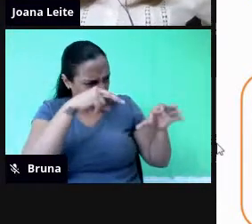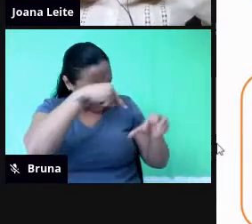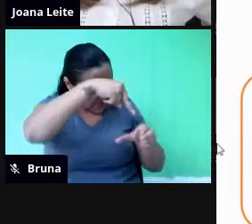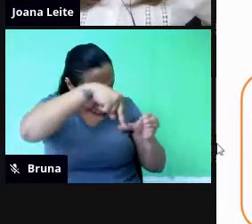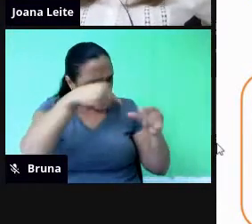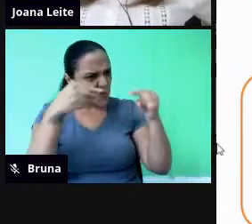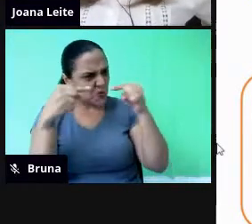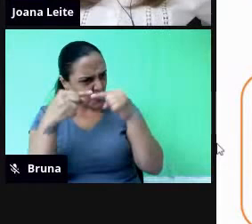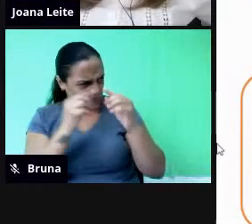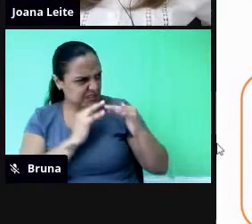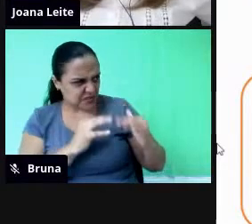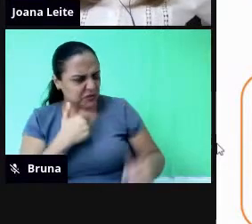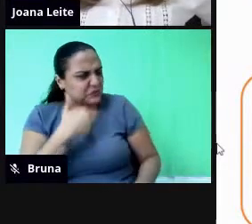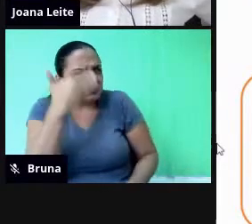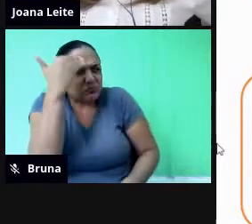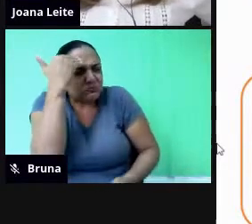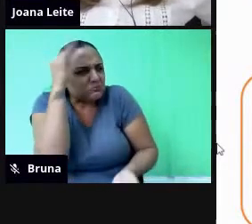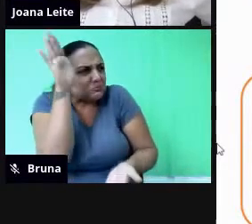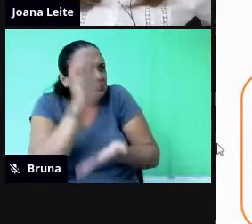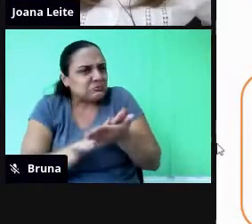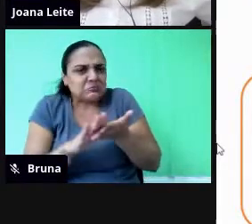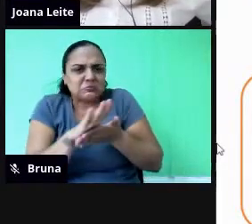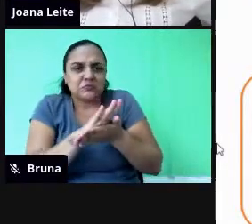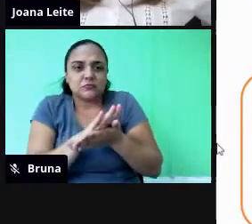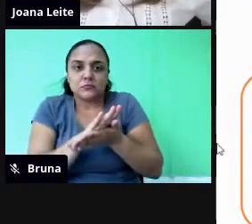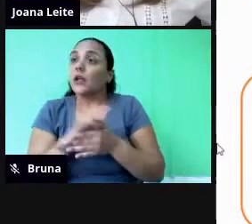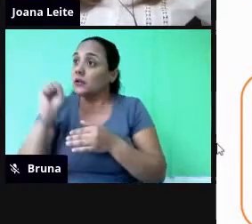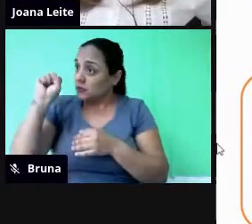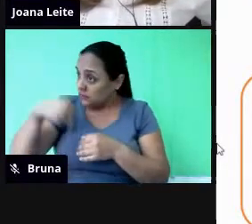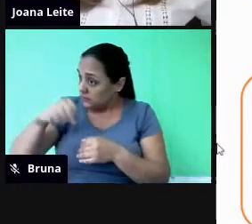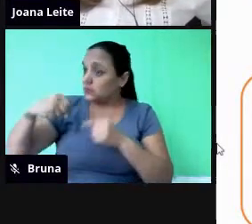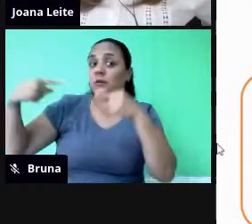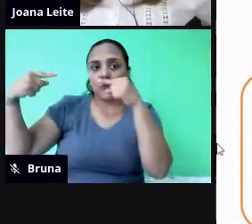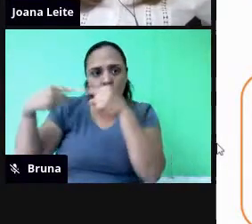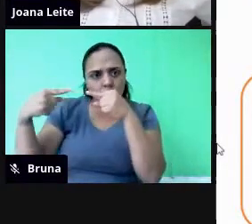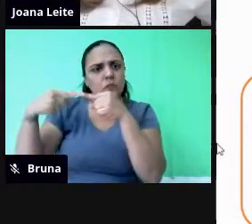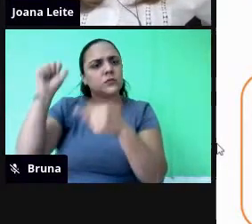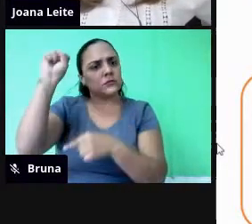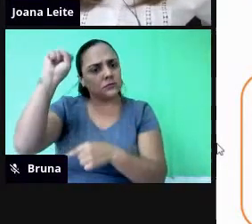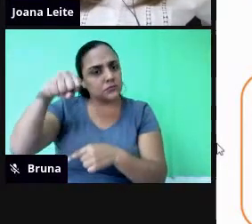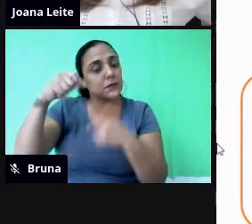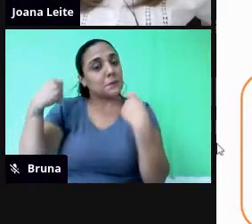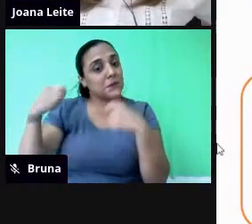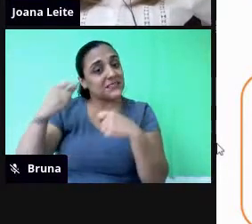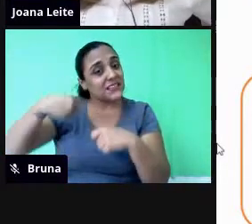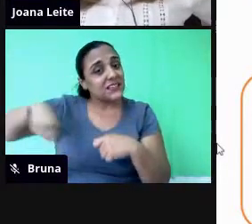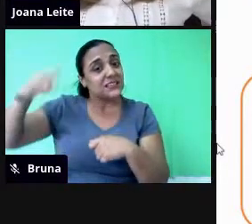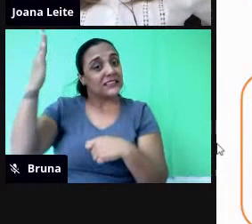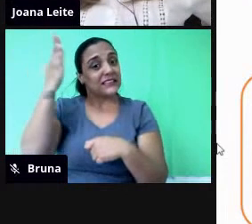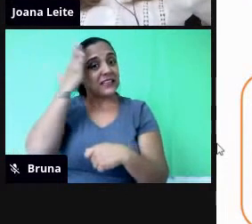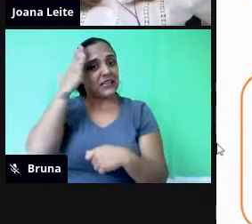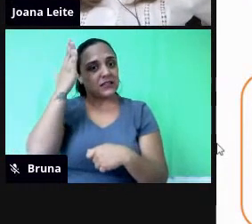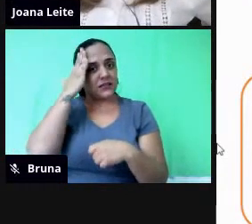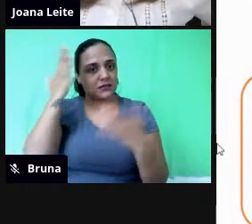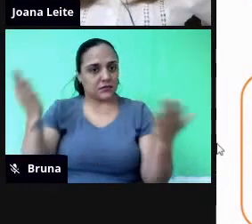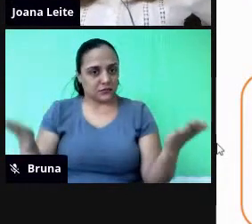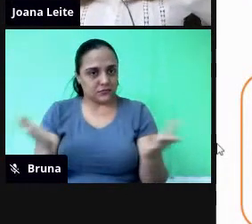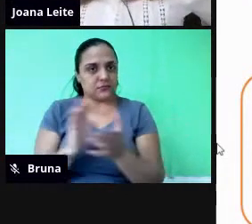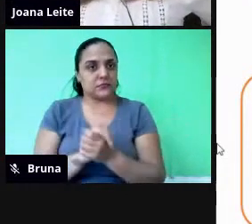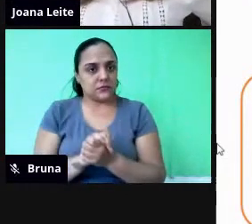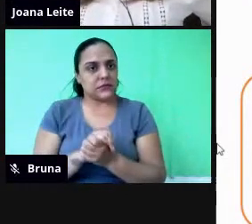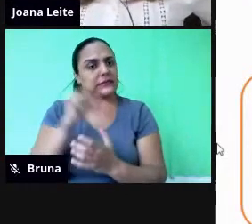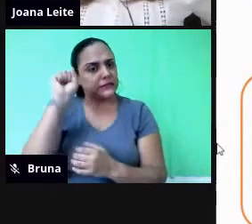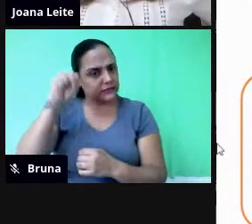E eu olhei para ele e disse, tudo. Tem tudo a ver, e a gente precisa, e é tão complexo que eu não tenho como explicar tudo agora,